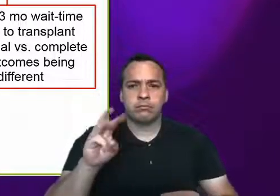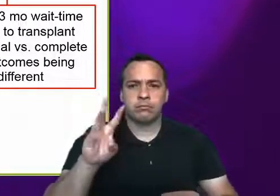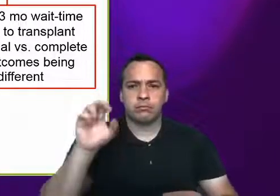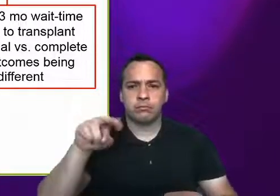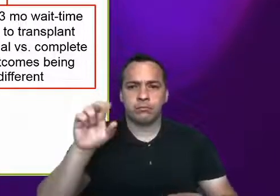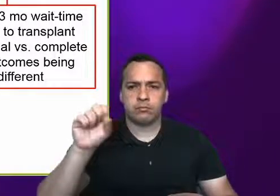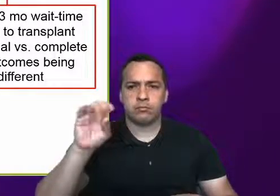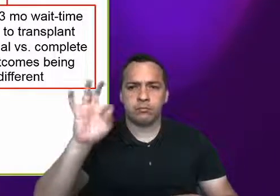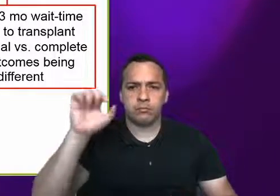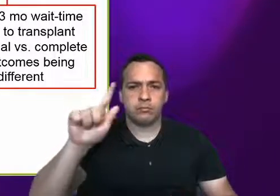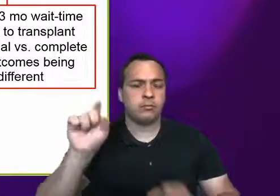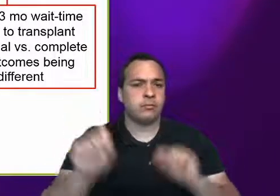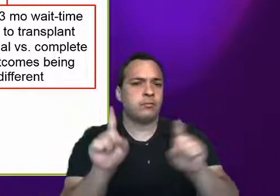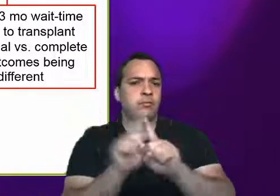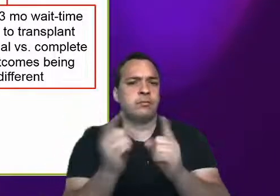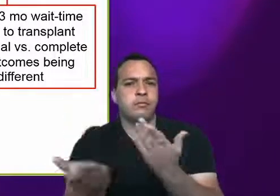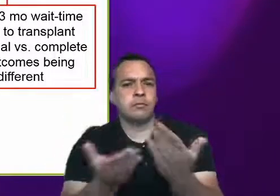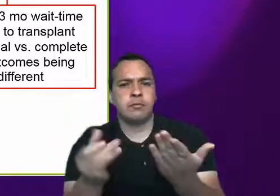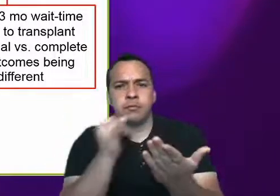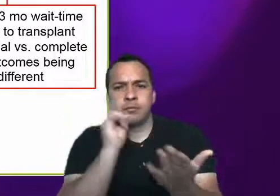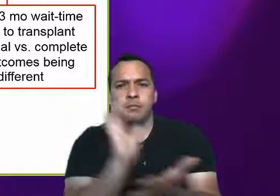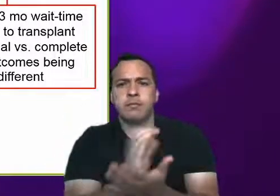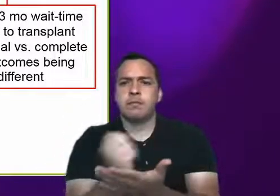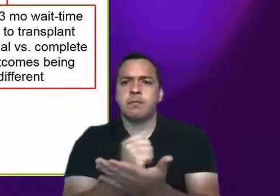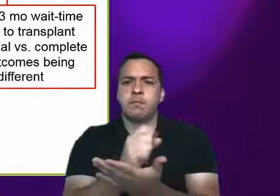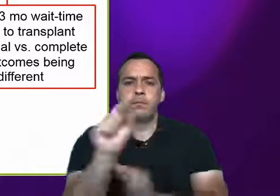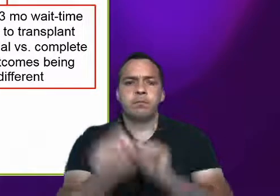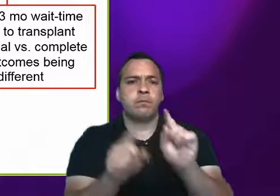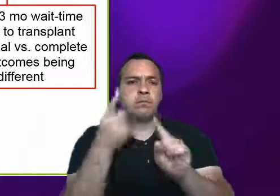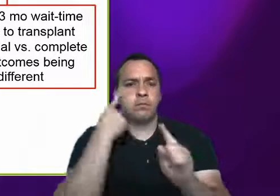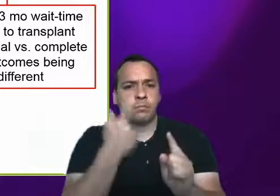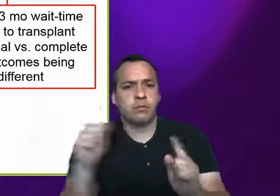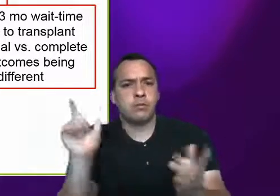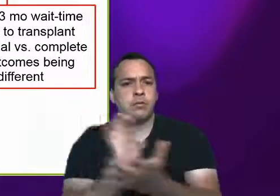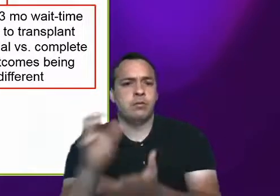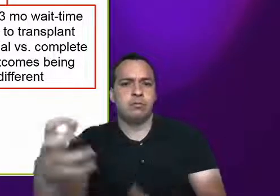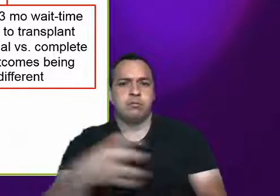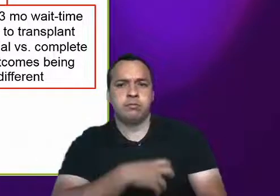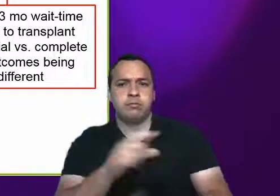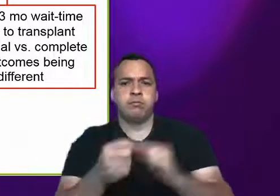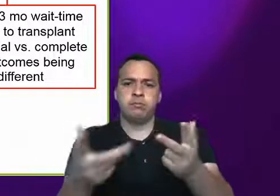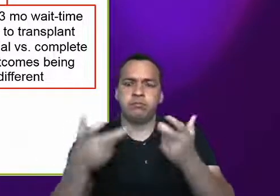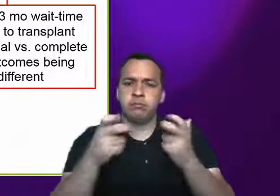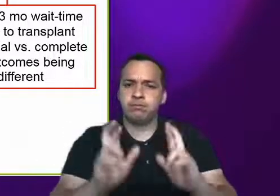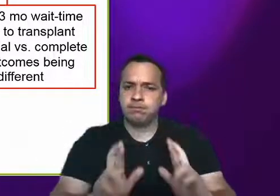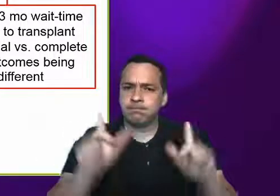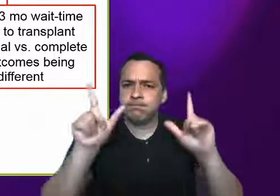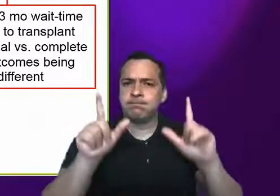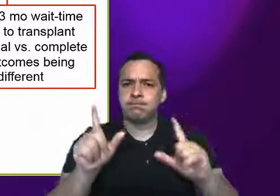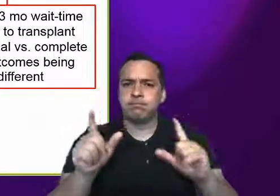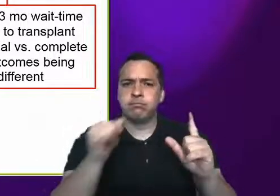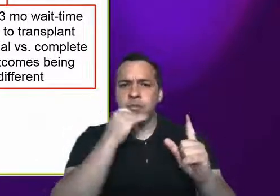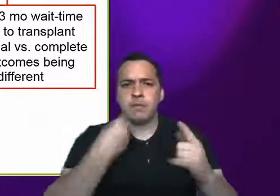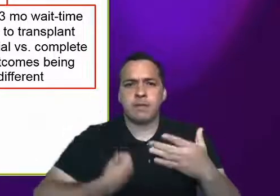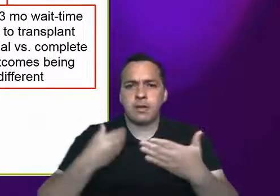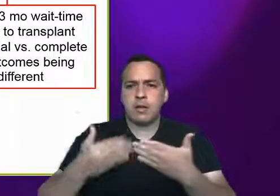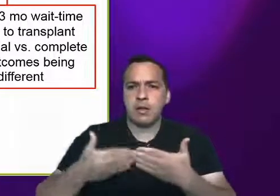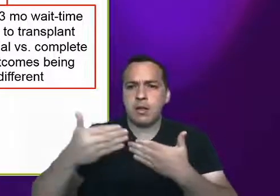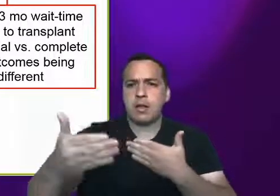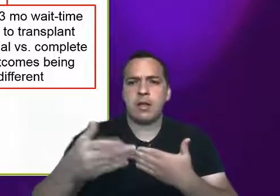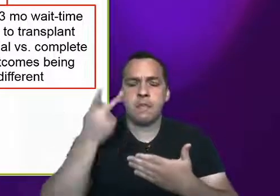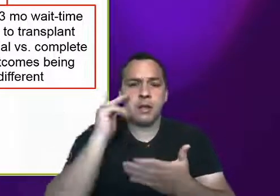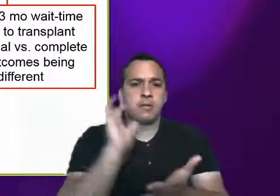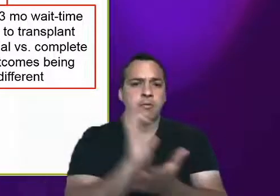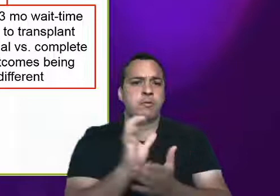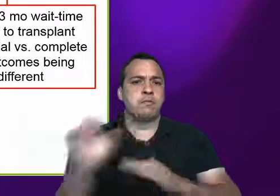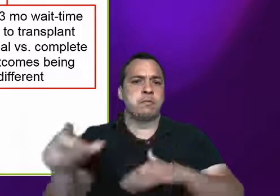tratamento de downstaging, quando comparado com o grupo bem variado, como o grupo controle e o grupo transplantado,